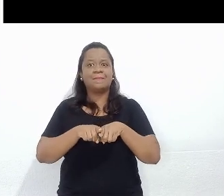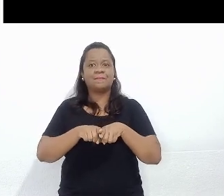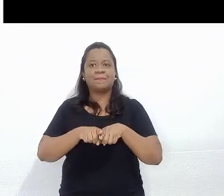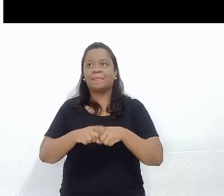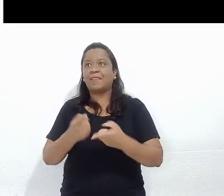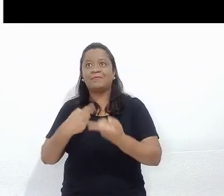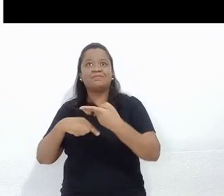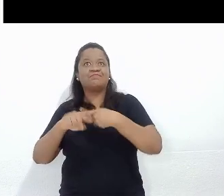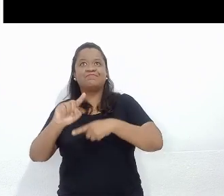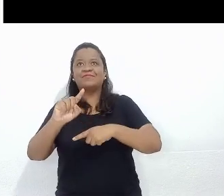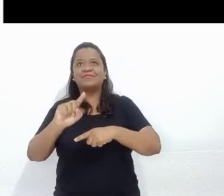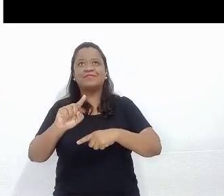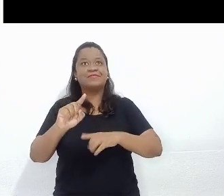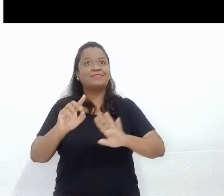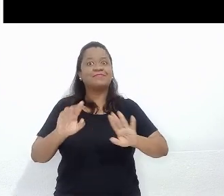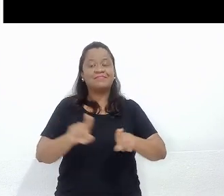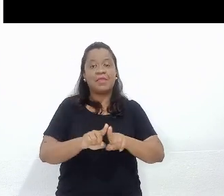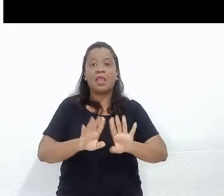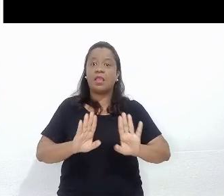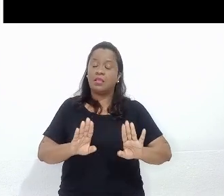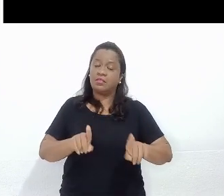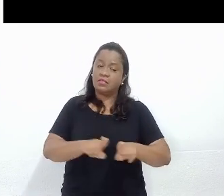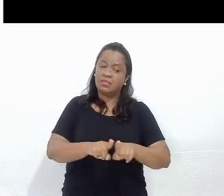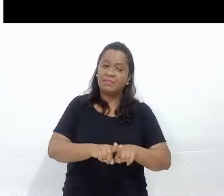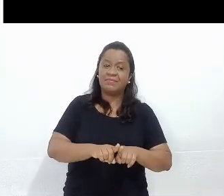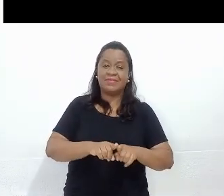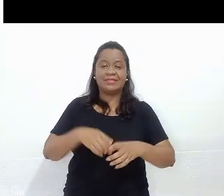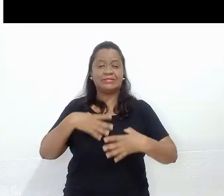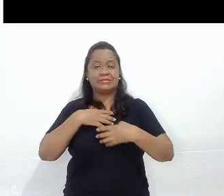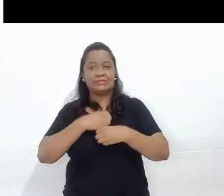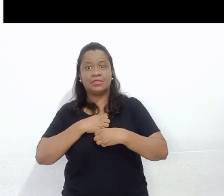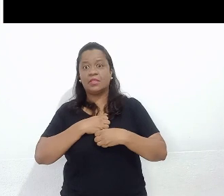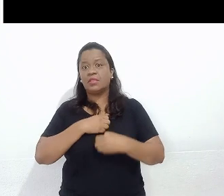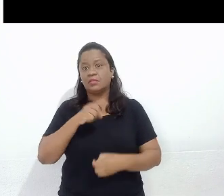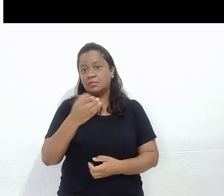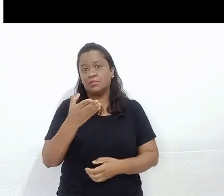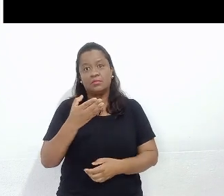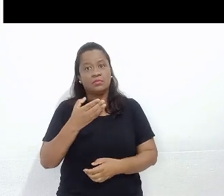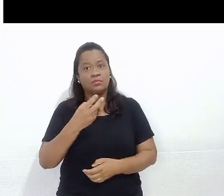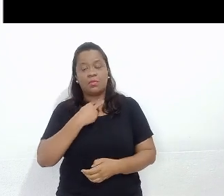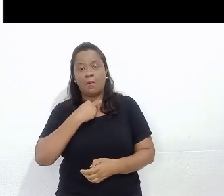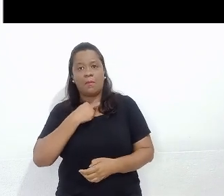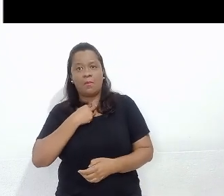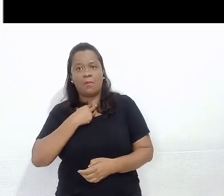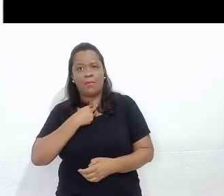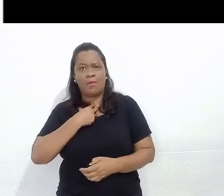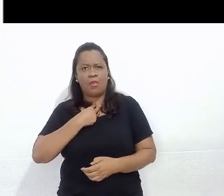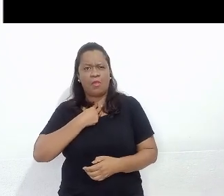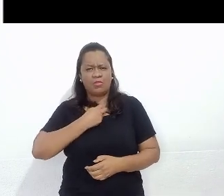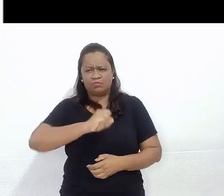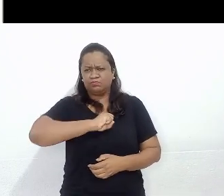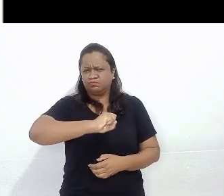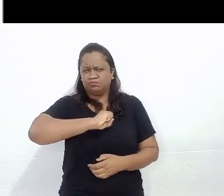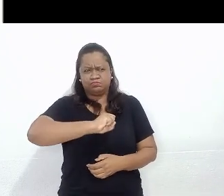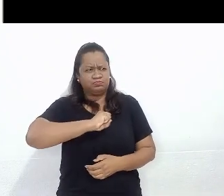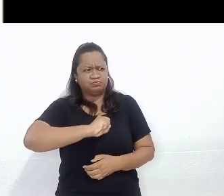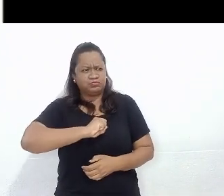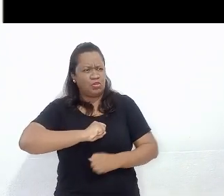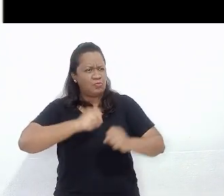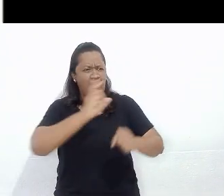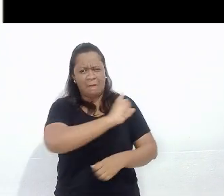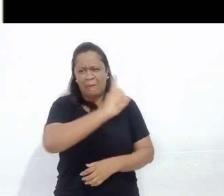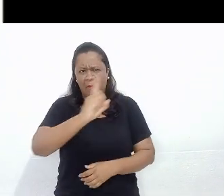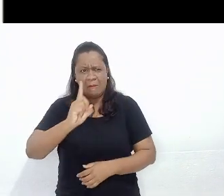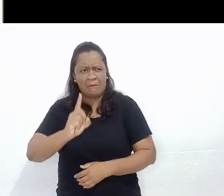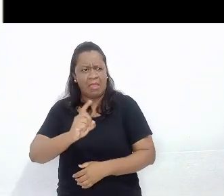você não pode explodir e ficar dando chilique o tempo todo. Você tem que ter ali uma parceria legal com a sua equipe, saber